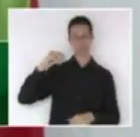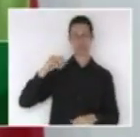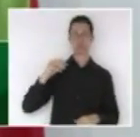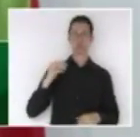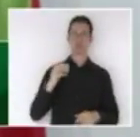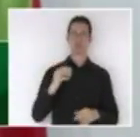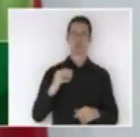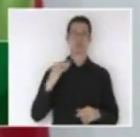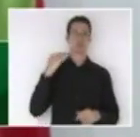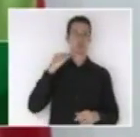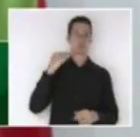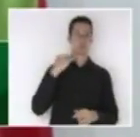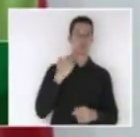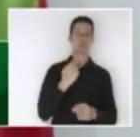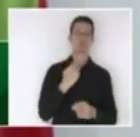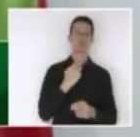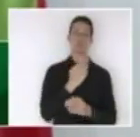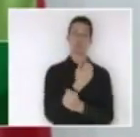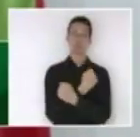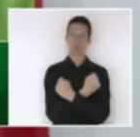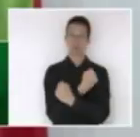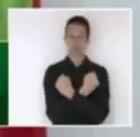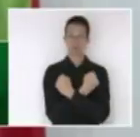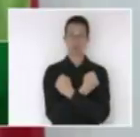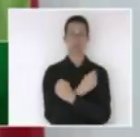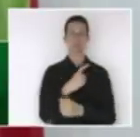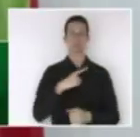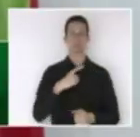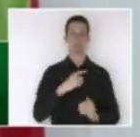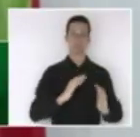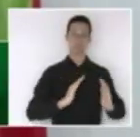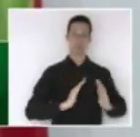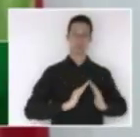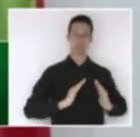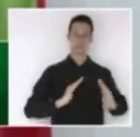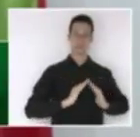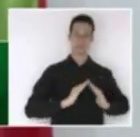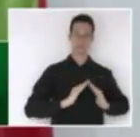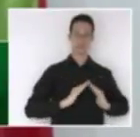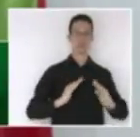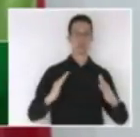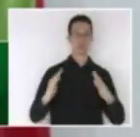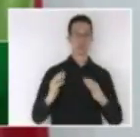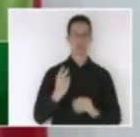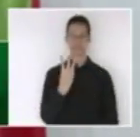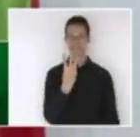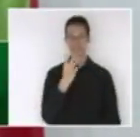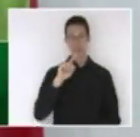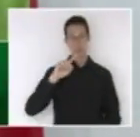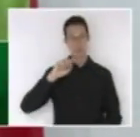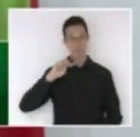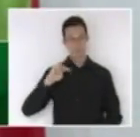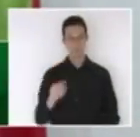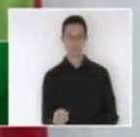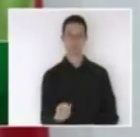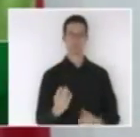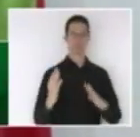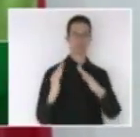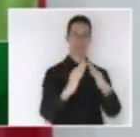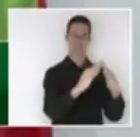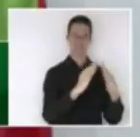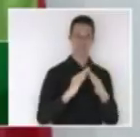Vida, chegamos a fazer 3 milhões de casas populares em um ano para o povo